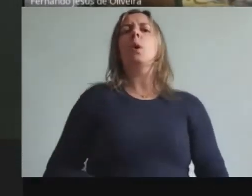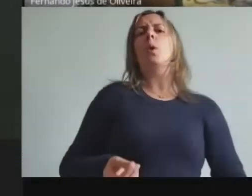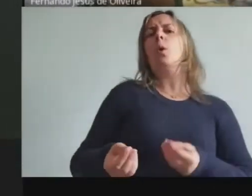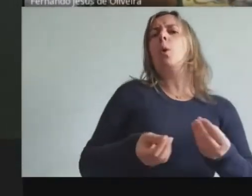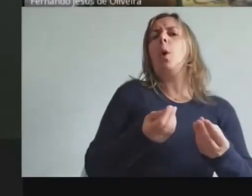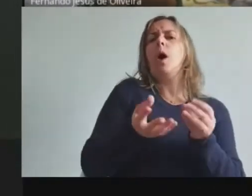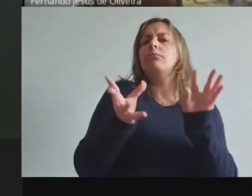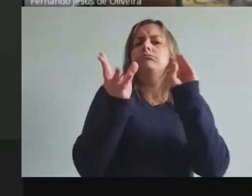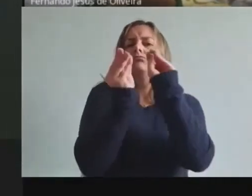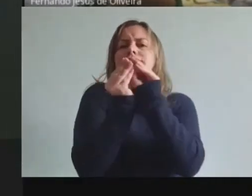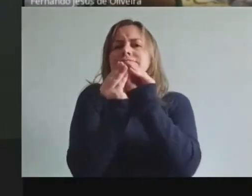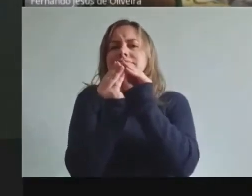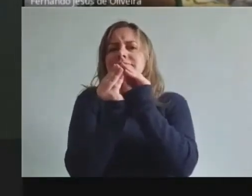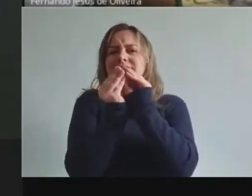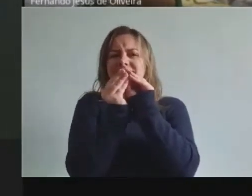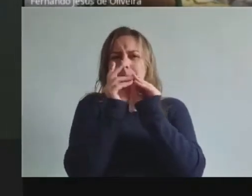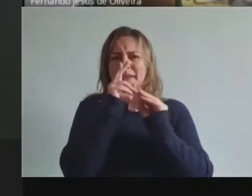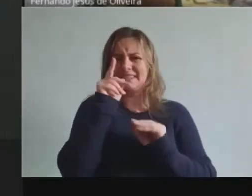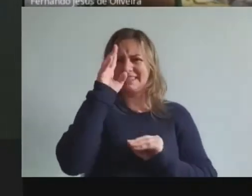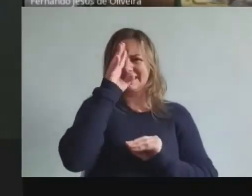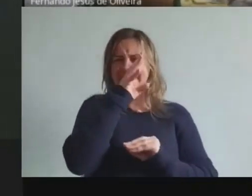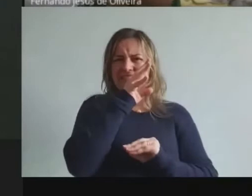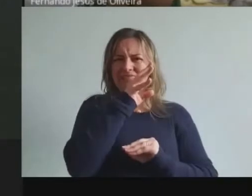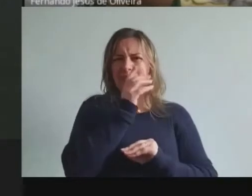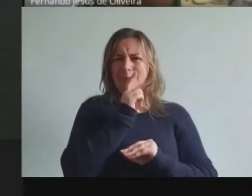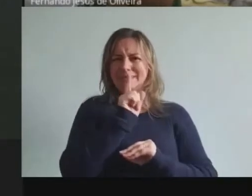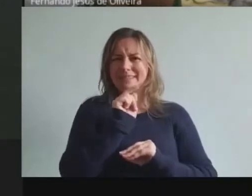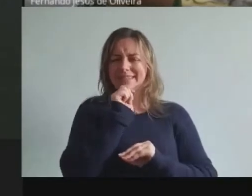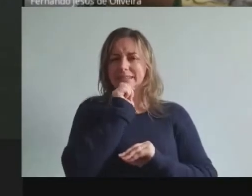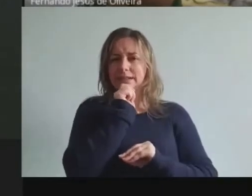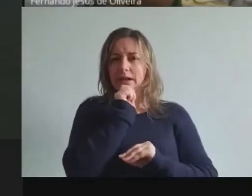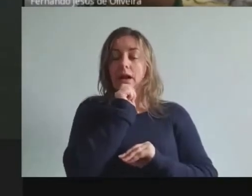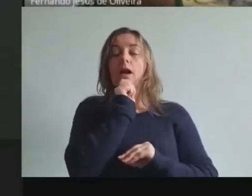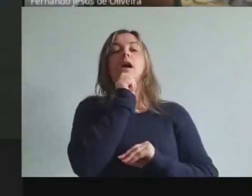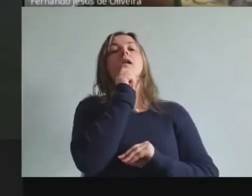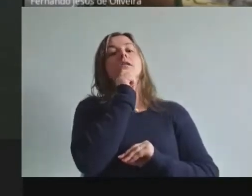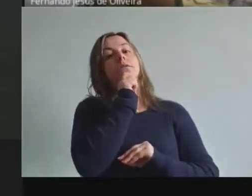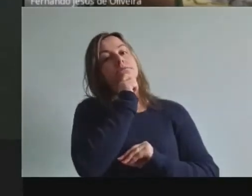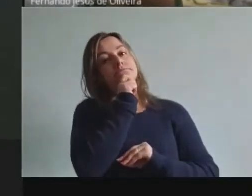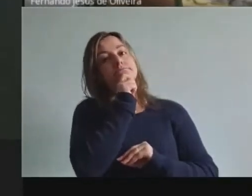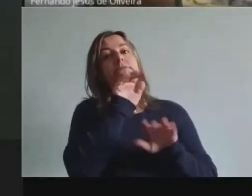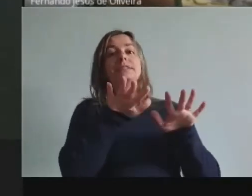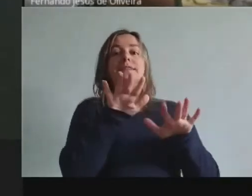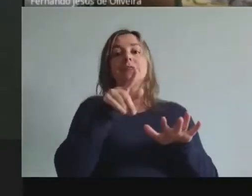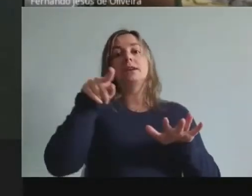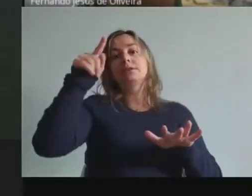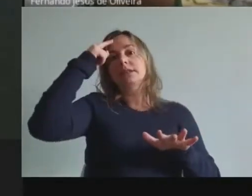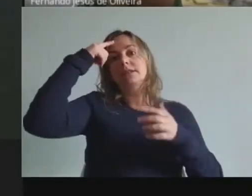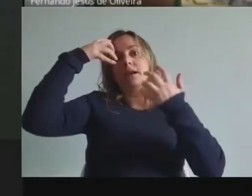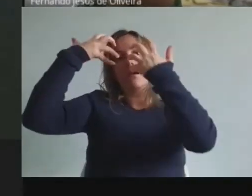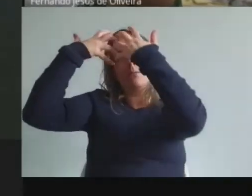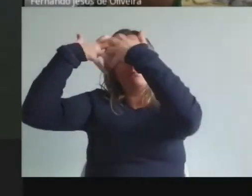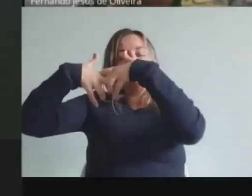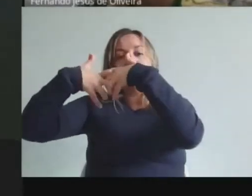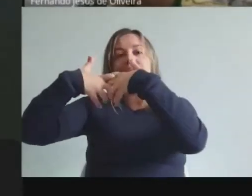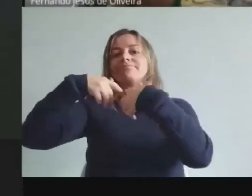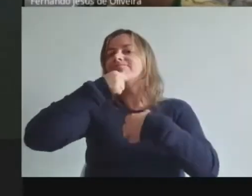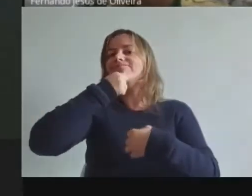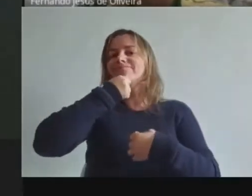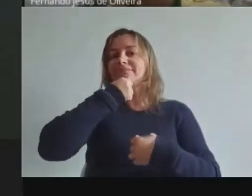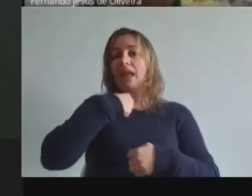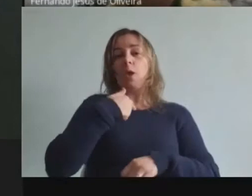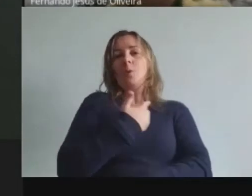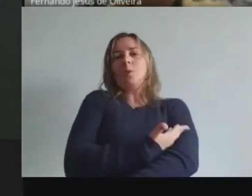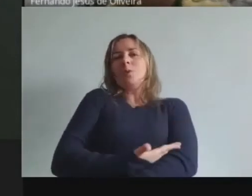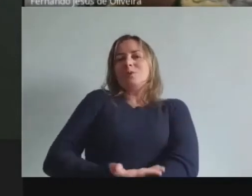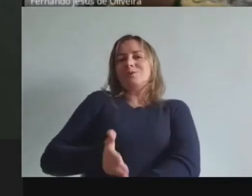ordem de grandeza? Boiou aí nessa última parte? Tá. Talvez vocês não estejam calculando de cabeça, né? Igual às vezes